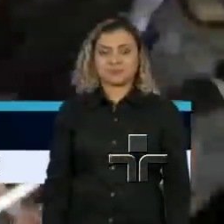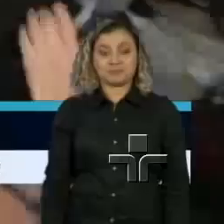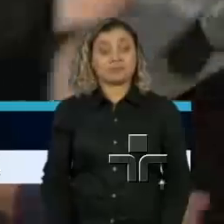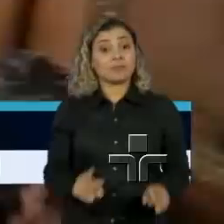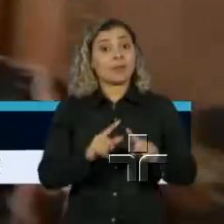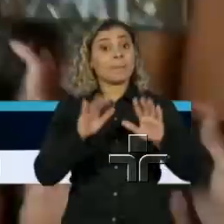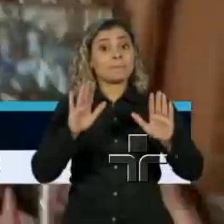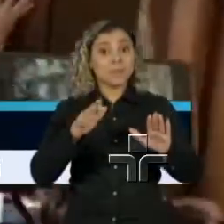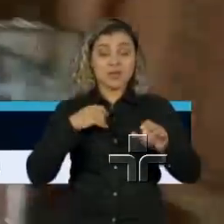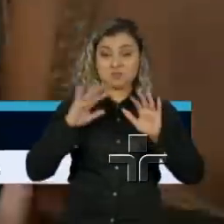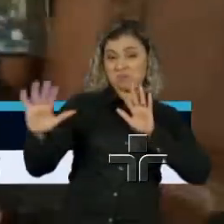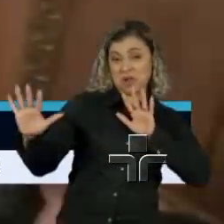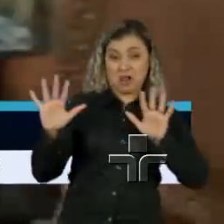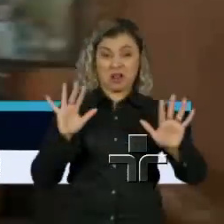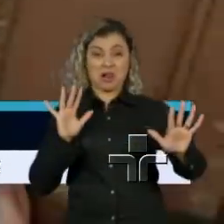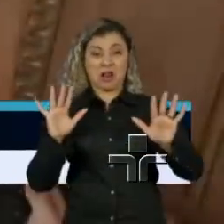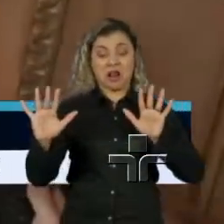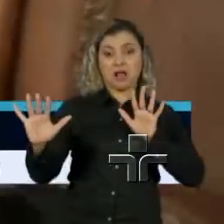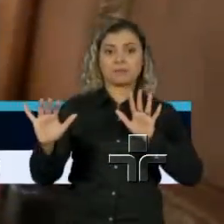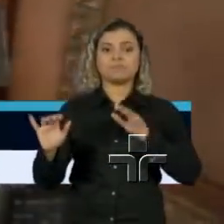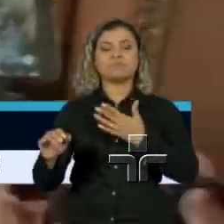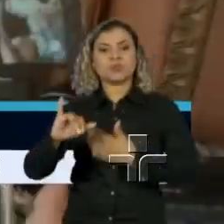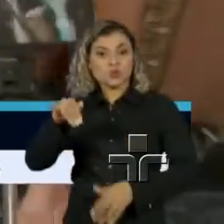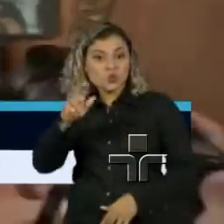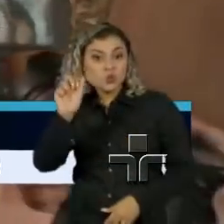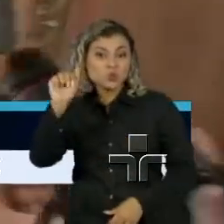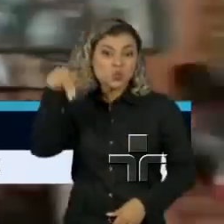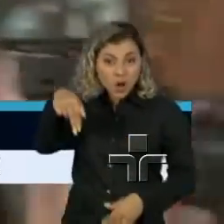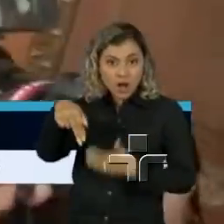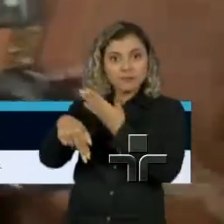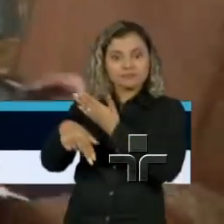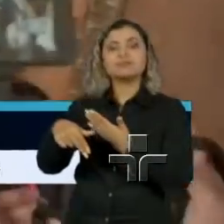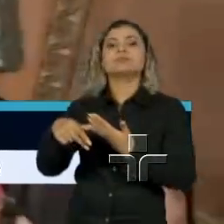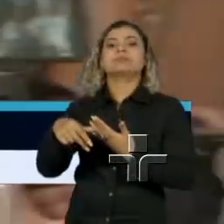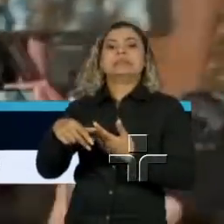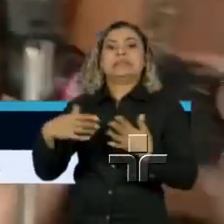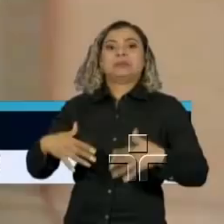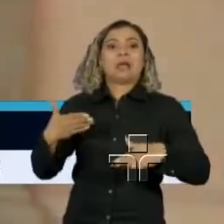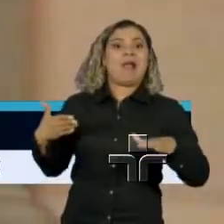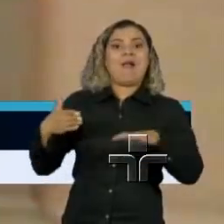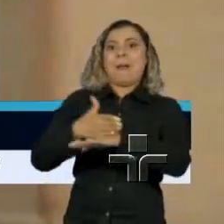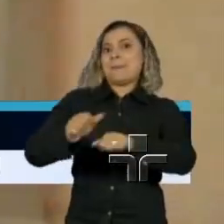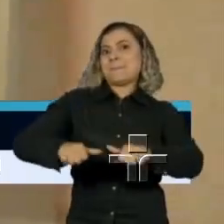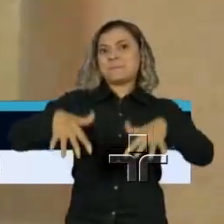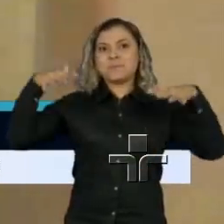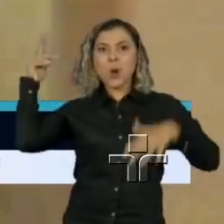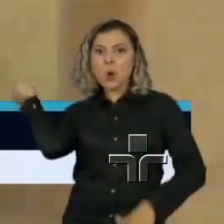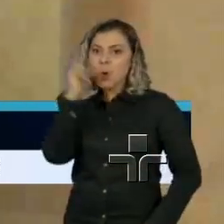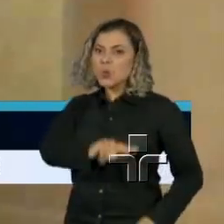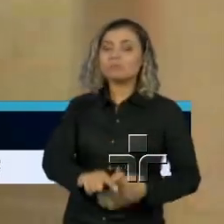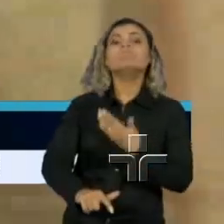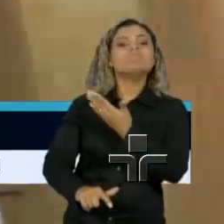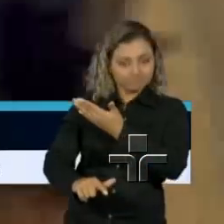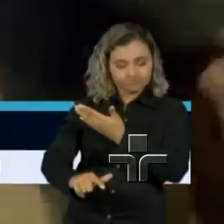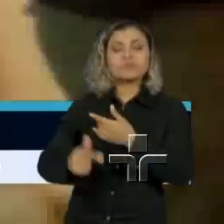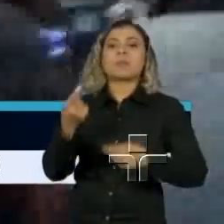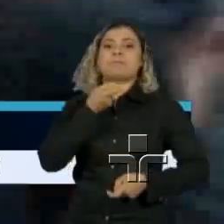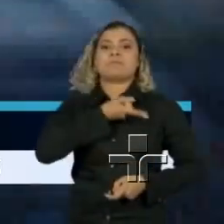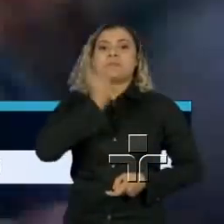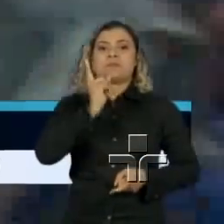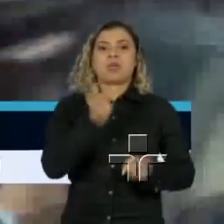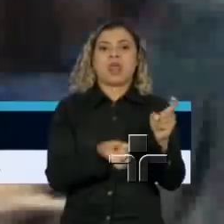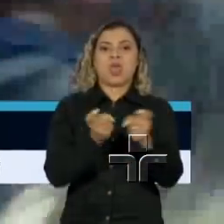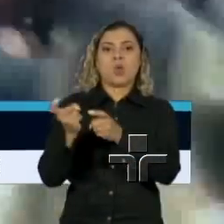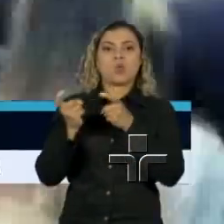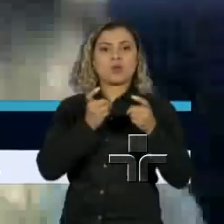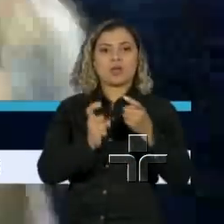Depois de muito empurra-empurra, o autoproclamado presidente venezuelano entrou no prédio para tentar presidir a primeira sessão do ano.